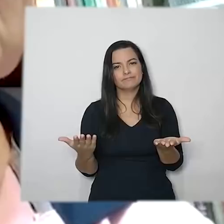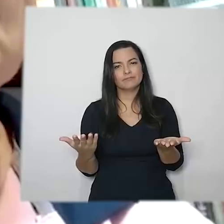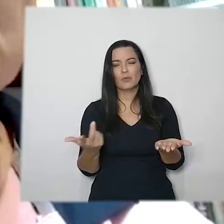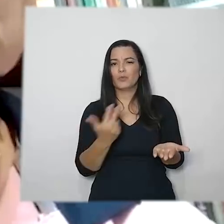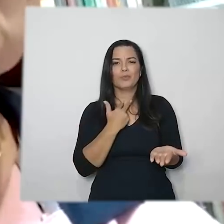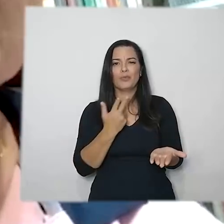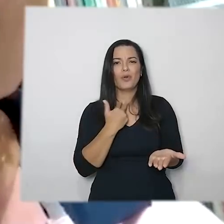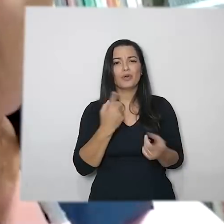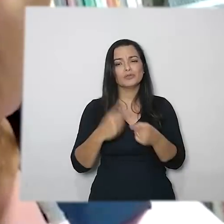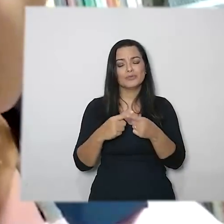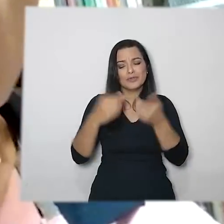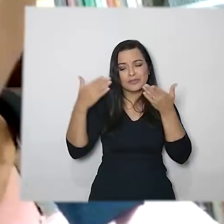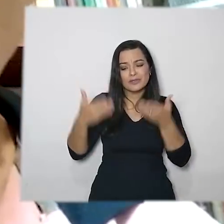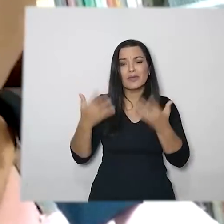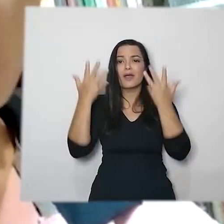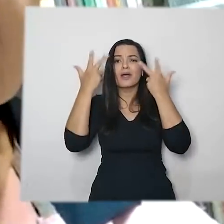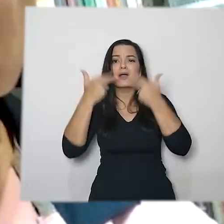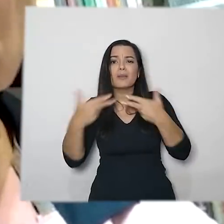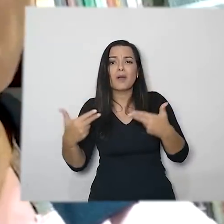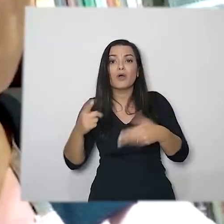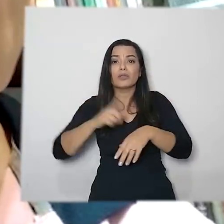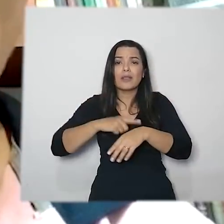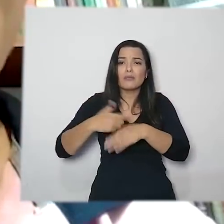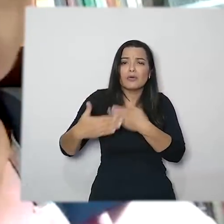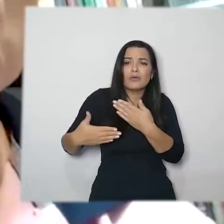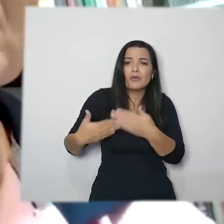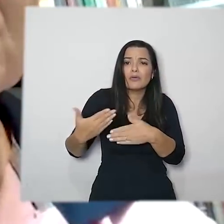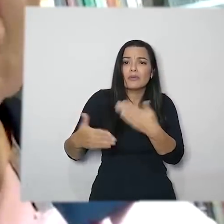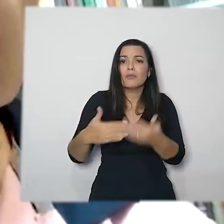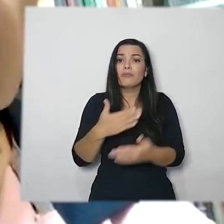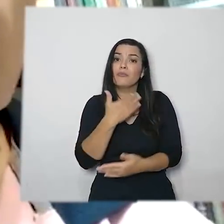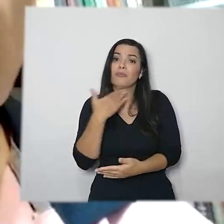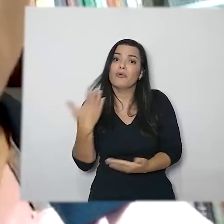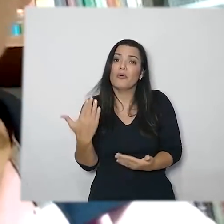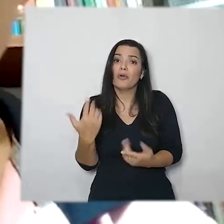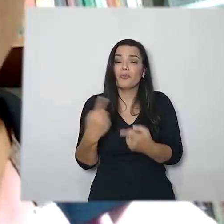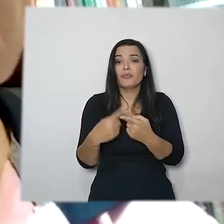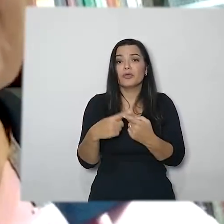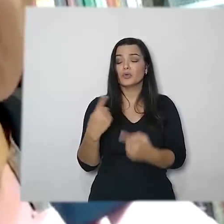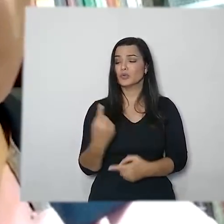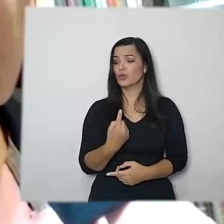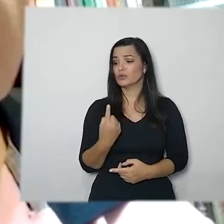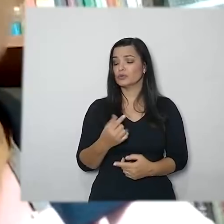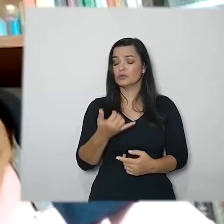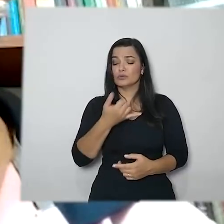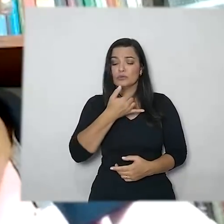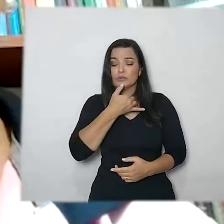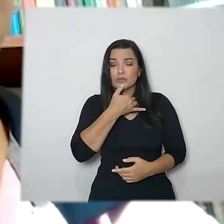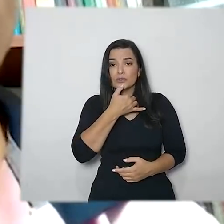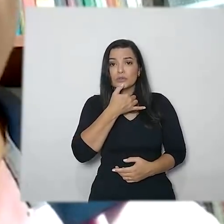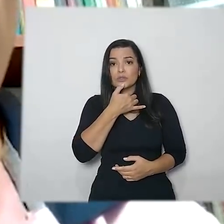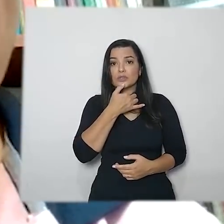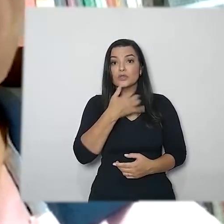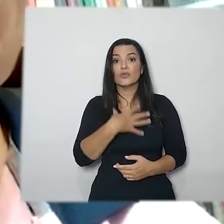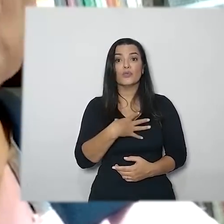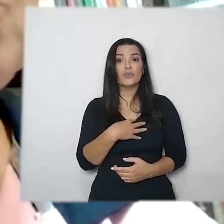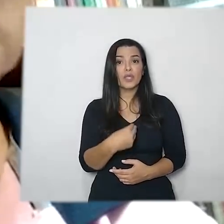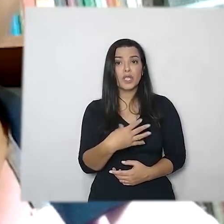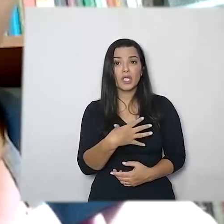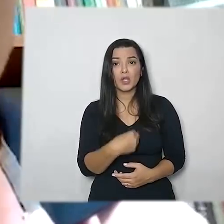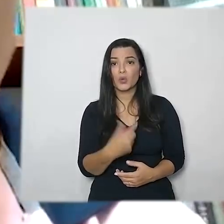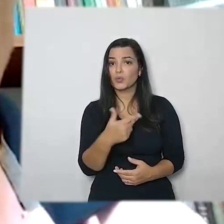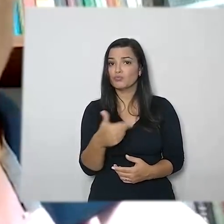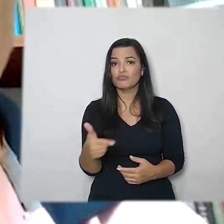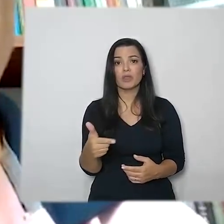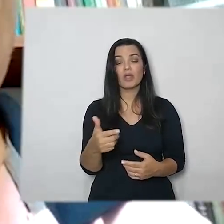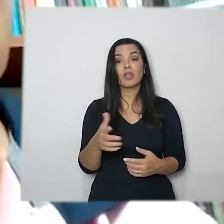esse animalzinho geralmente, com o passar do tempo, morre de solidão, morre de tristeza, não consegue se reproduzir ou morre